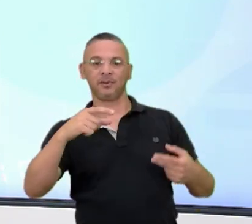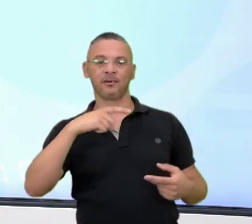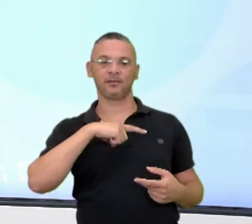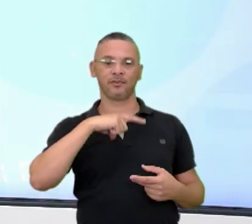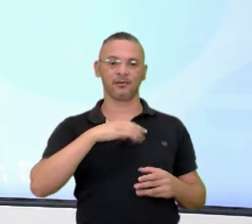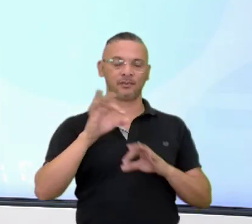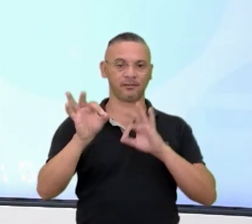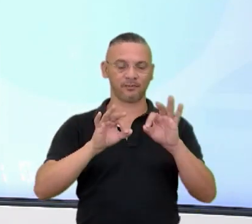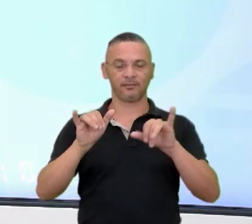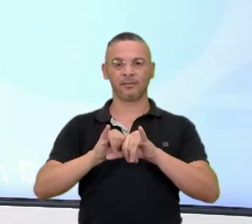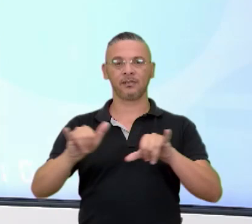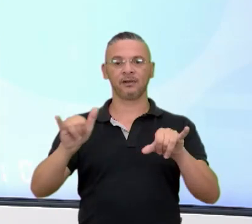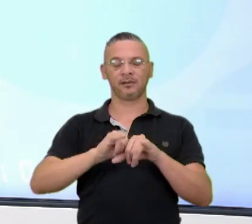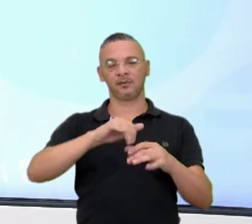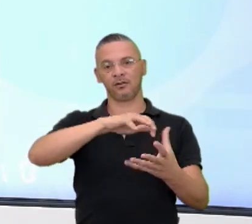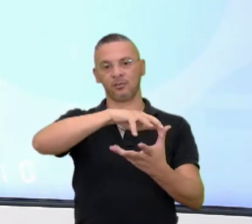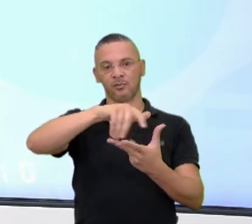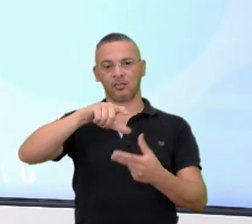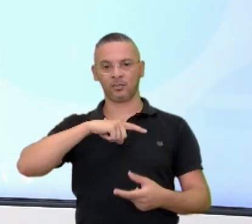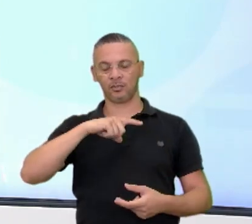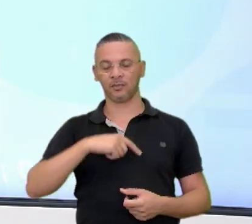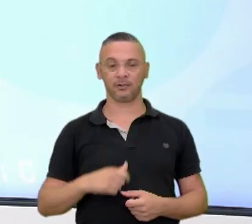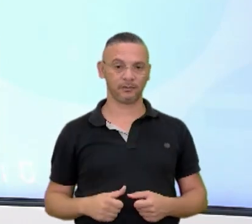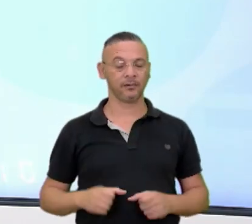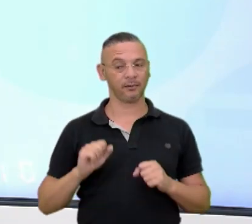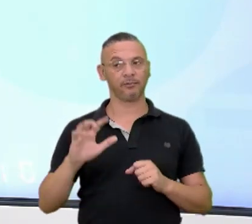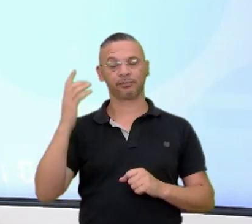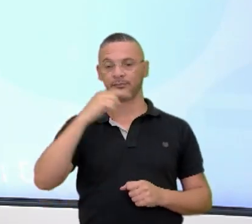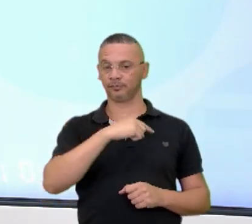não? Mais um pouquinho, vai, tenta.